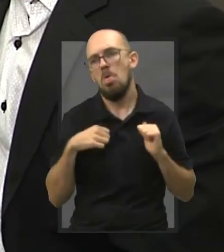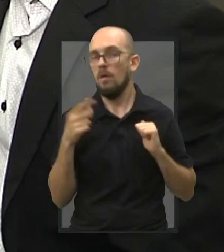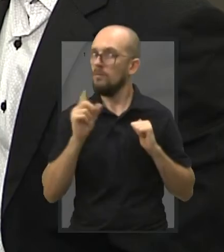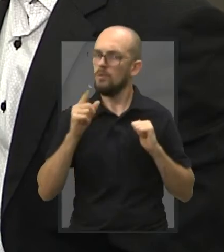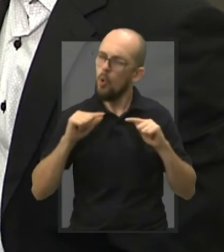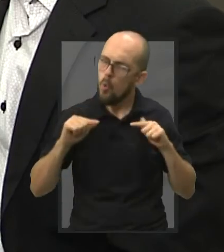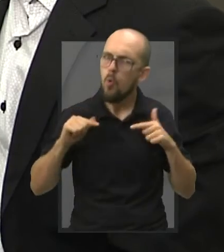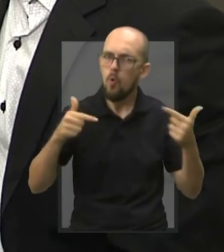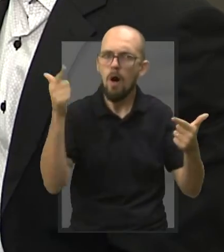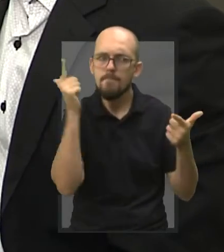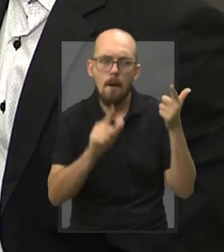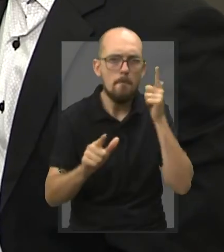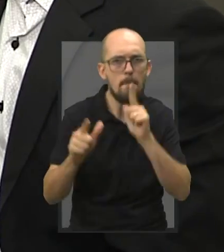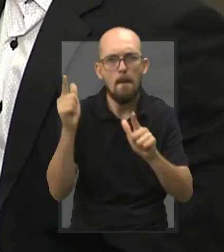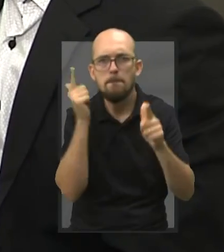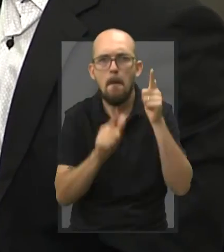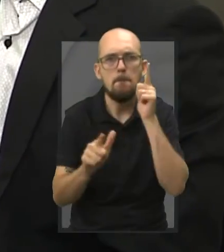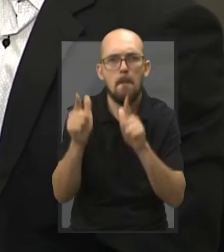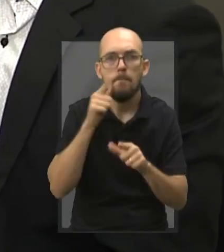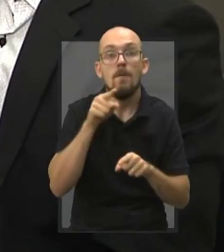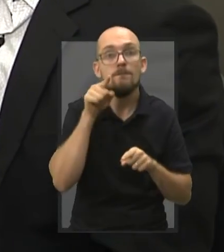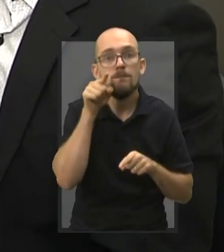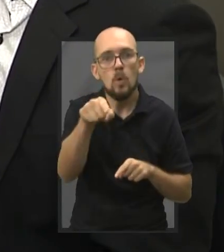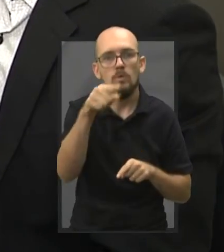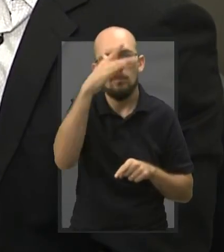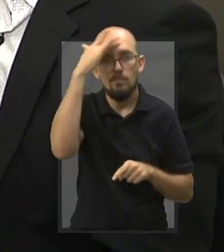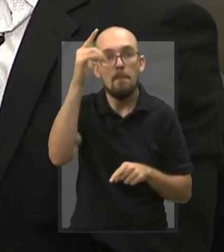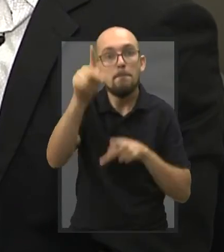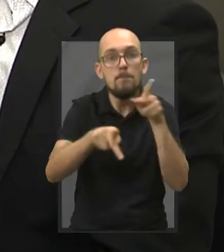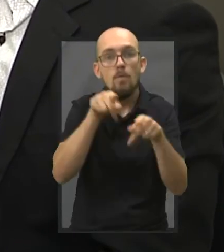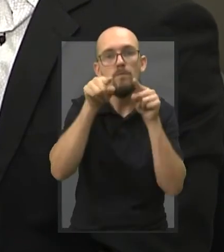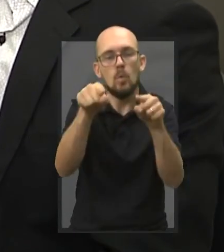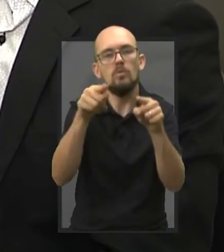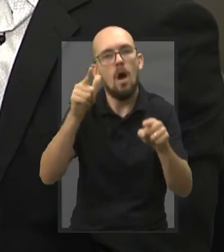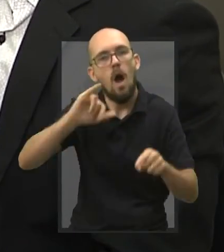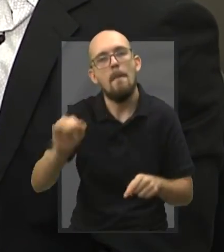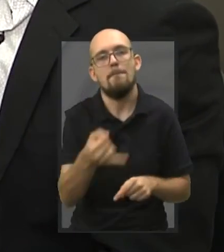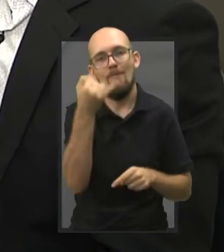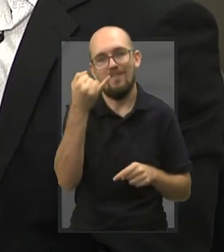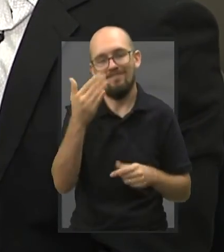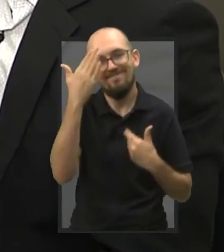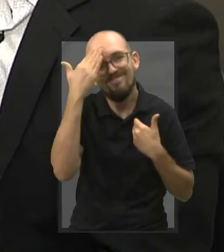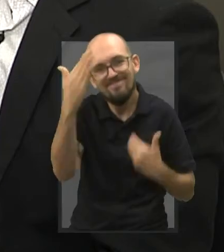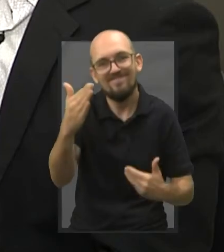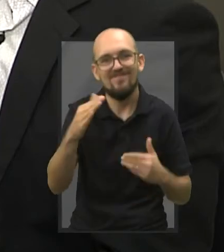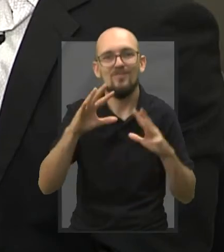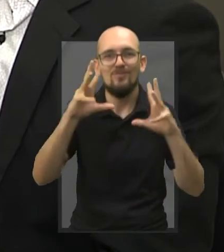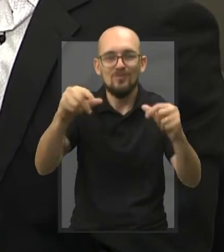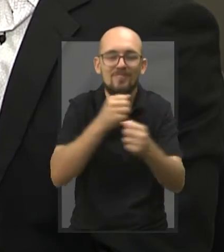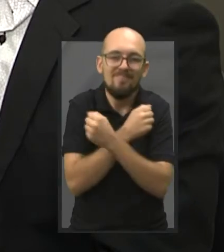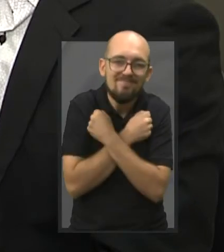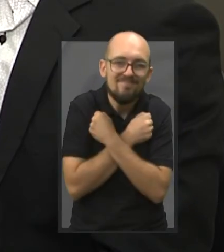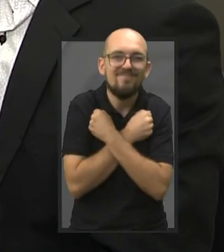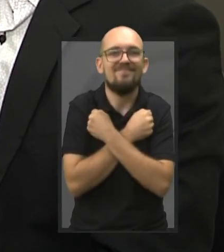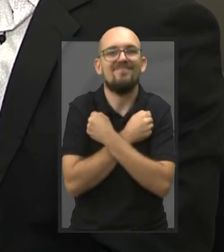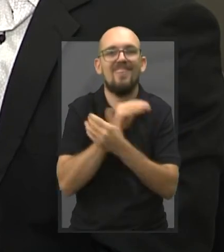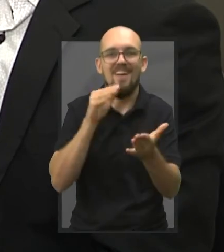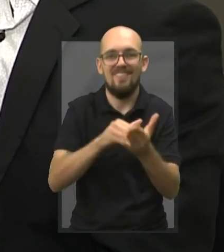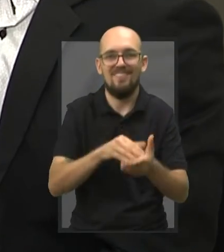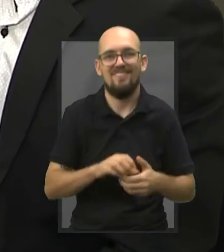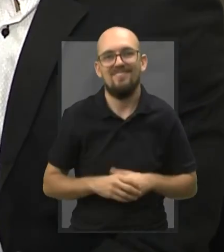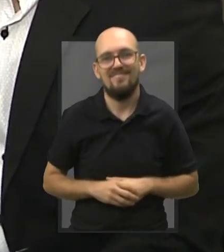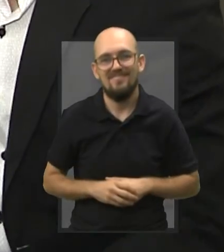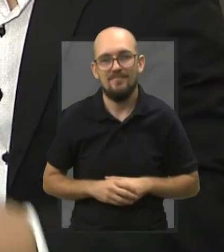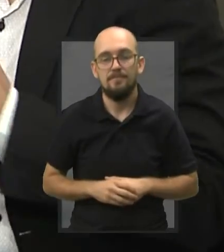algumas coisas a mais para que você, munícipe, tenha a oportunidade de aproveitar. Muito obrigado a vocês, um grande abraço e até a